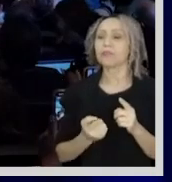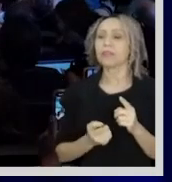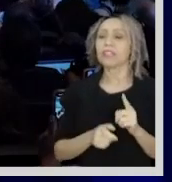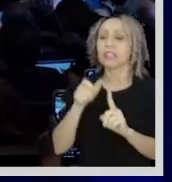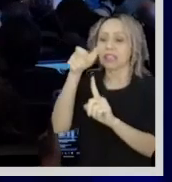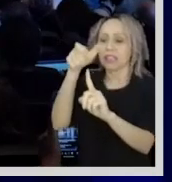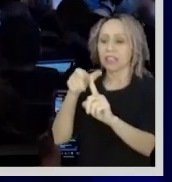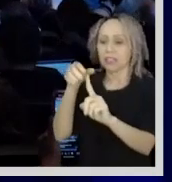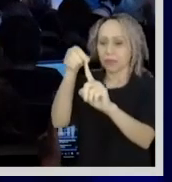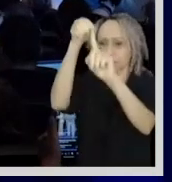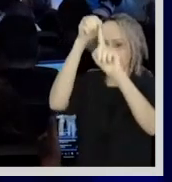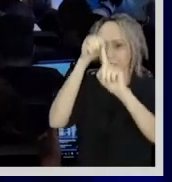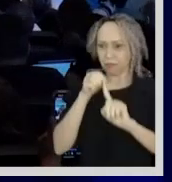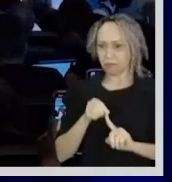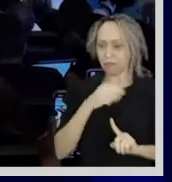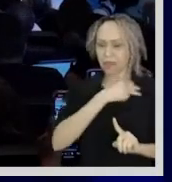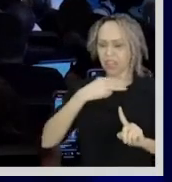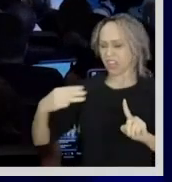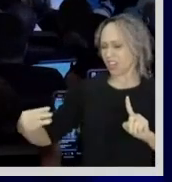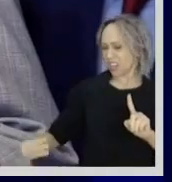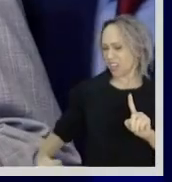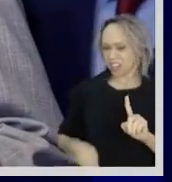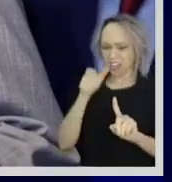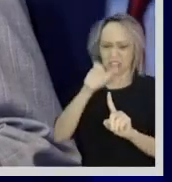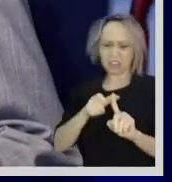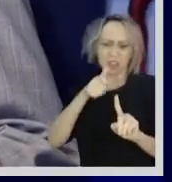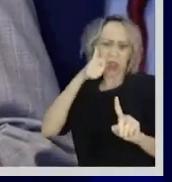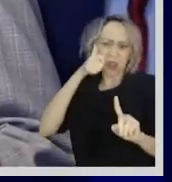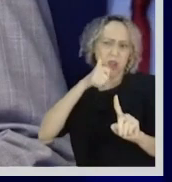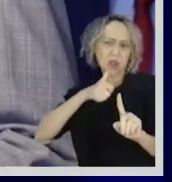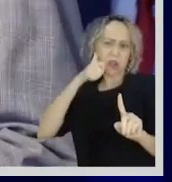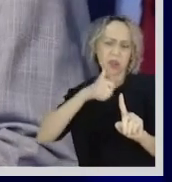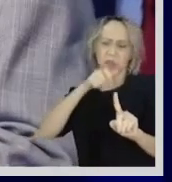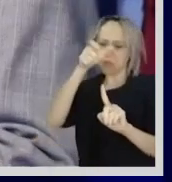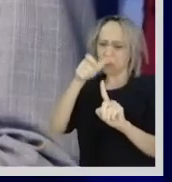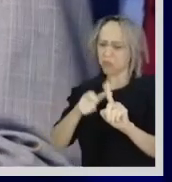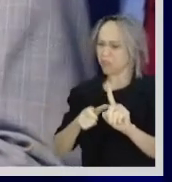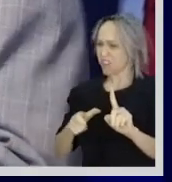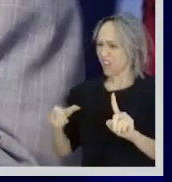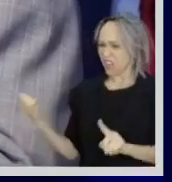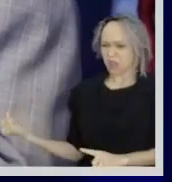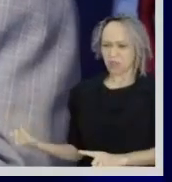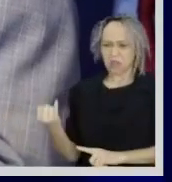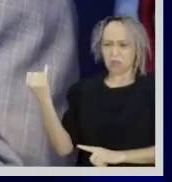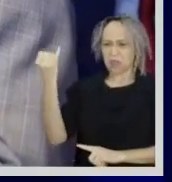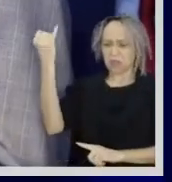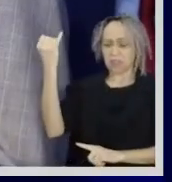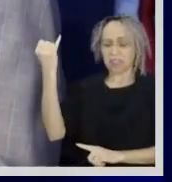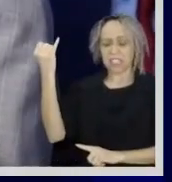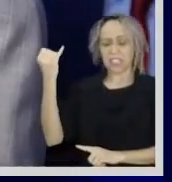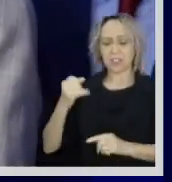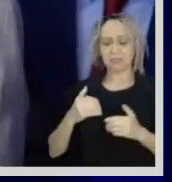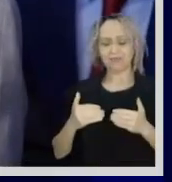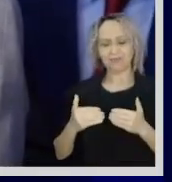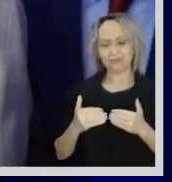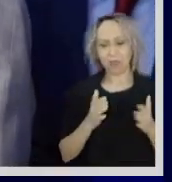porque mulher em festa de criança é mais educada. Homem não, homem em festa de criança é guloso. Vamos lá, vou lembrar de quando eu era criança aqui, que minha mãe